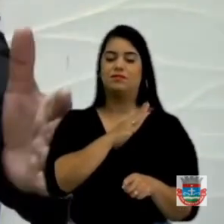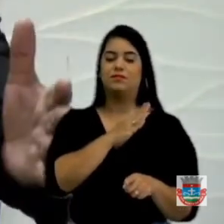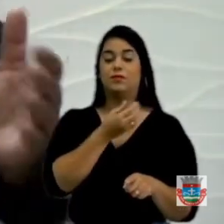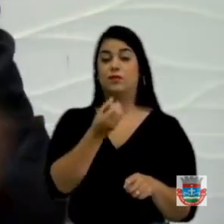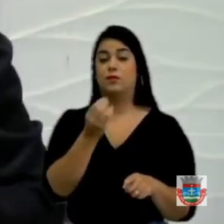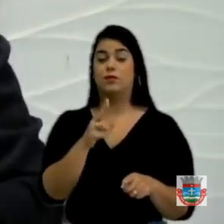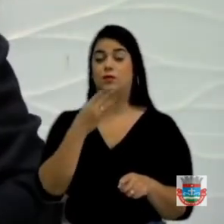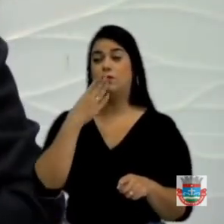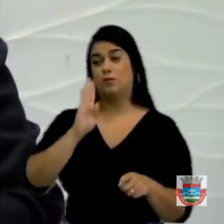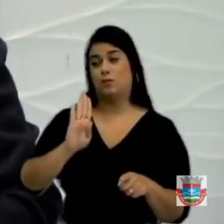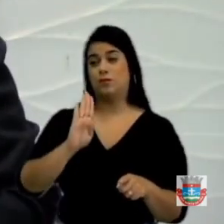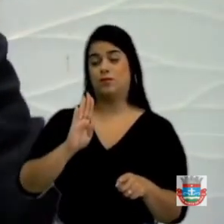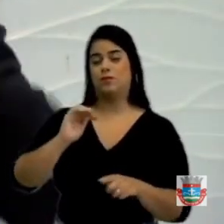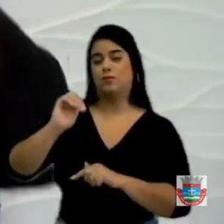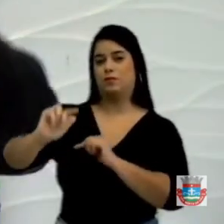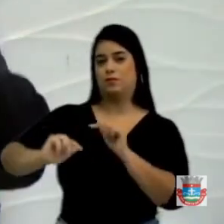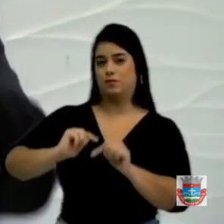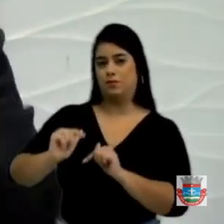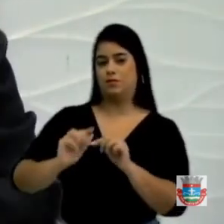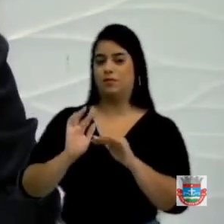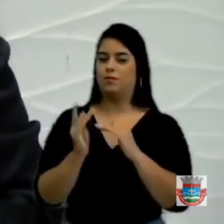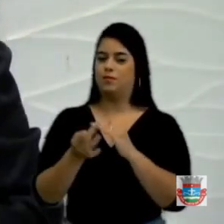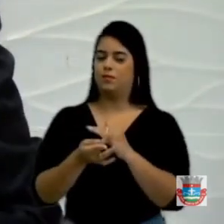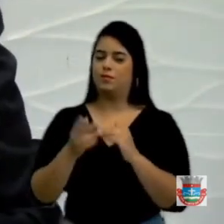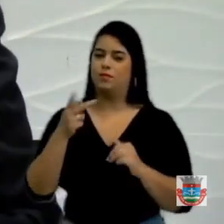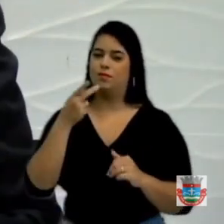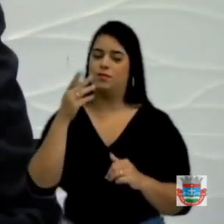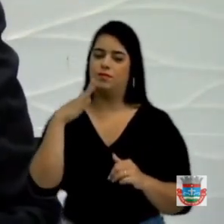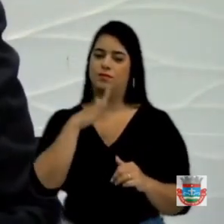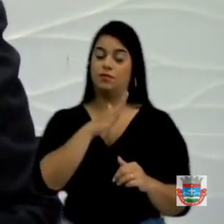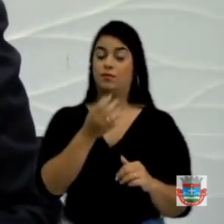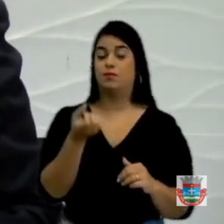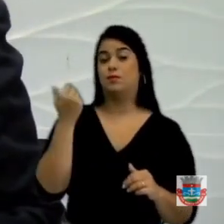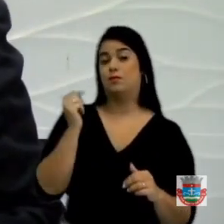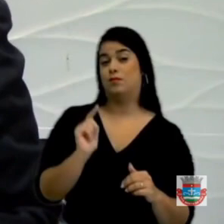redes sociais falar mal, tem aquele que, porque arrumou um emprego,